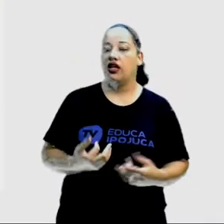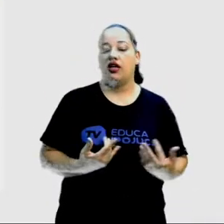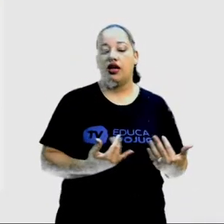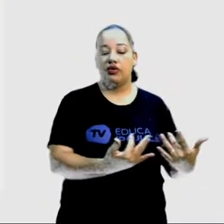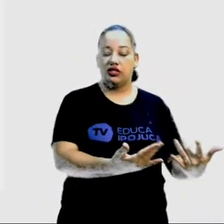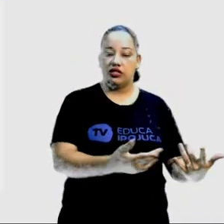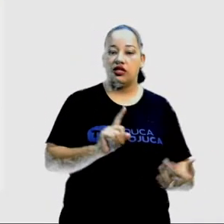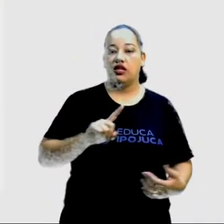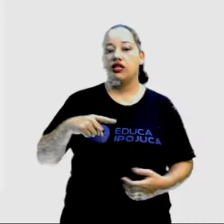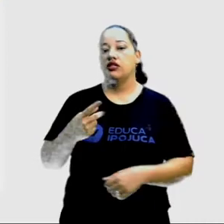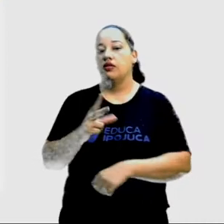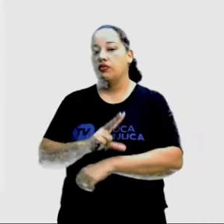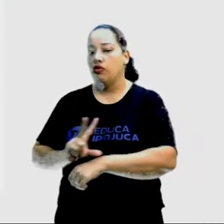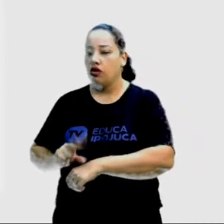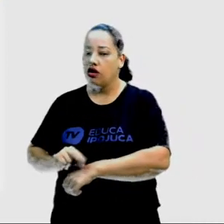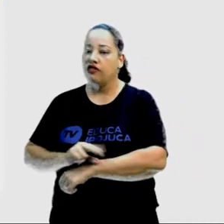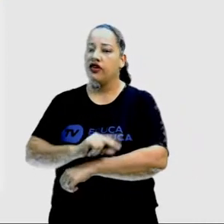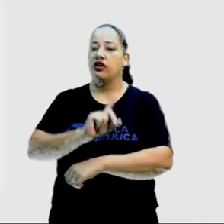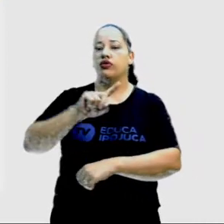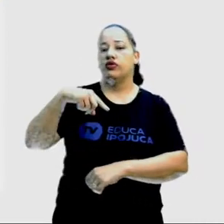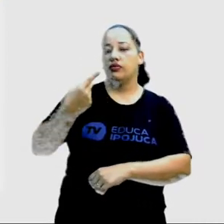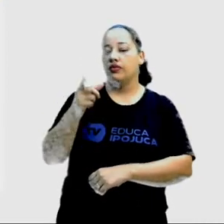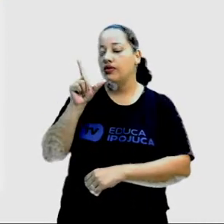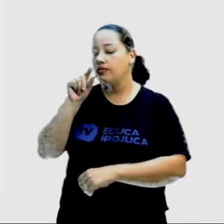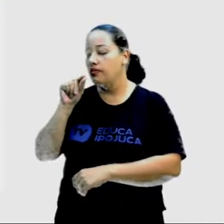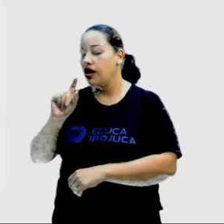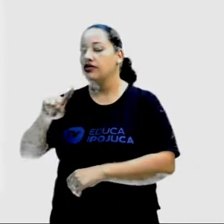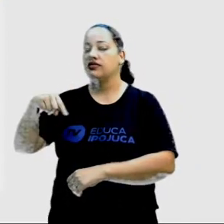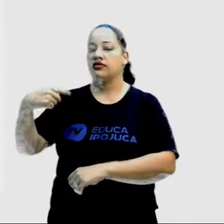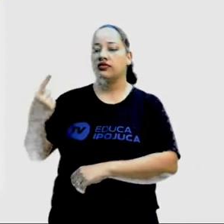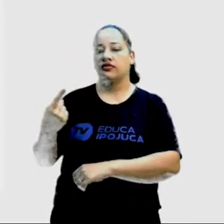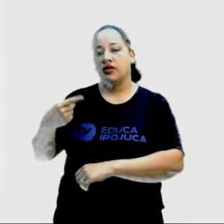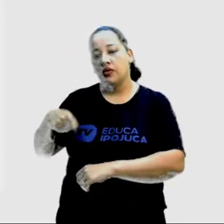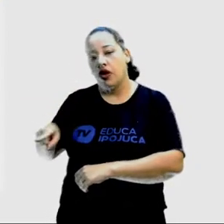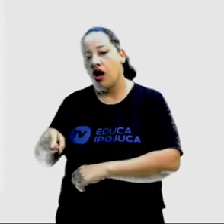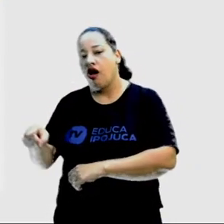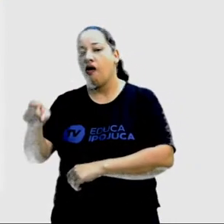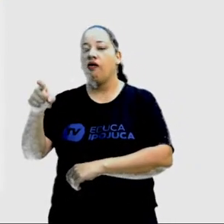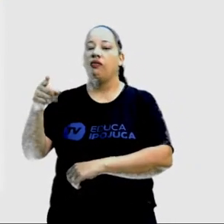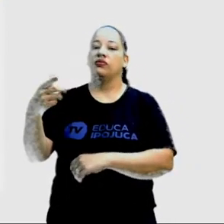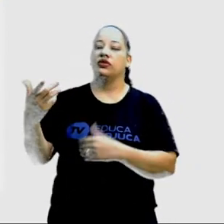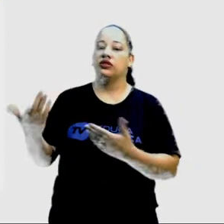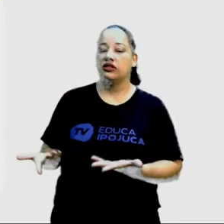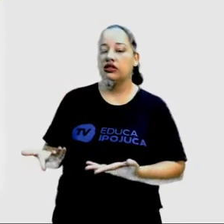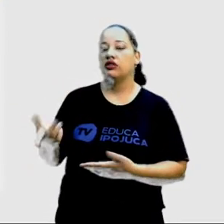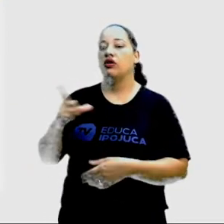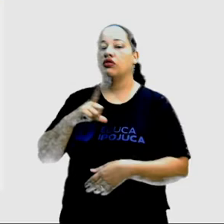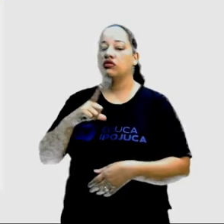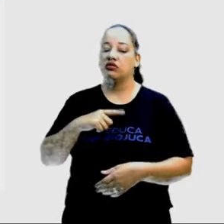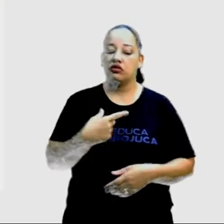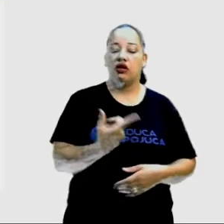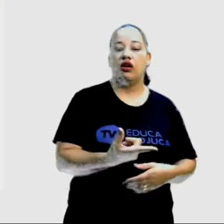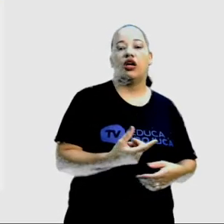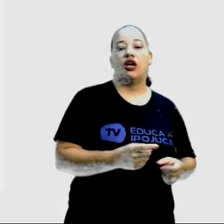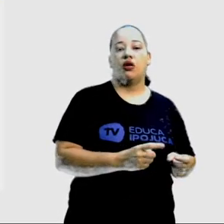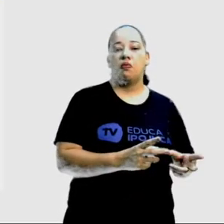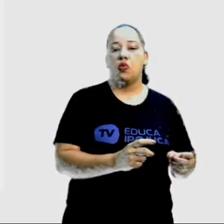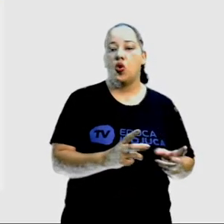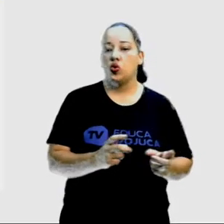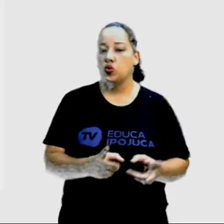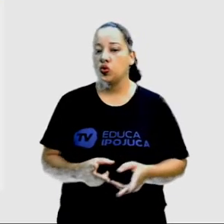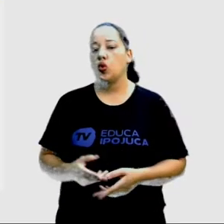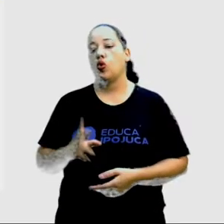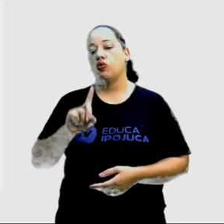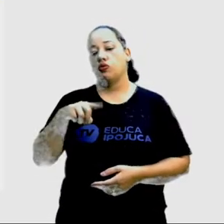gafanhoto, depois vem o pássaro, a cobra. Essa questão dessa escalonagem de sobrevivência. produtores, consumidores,